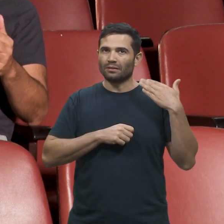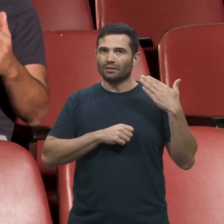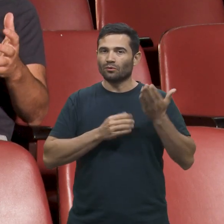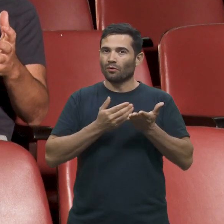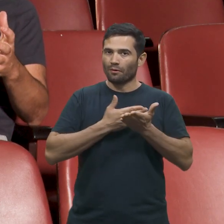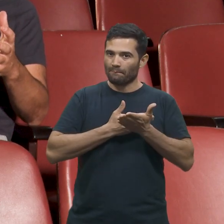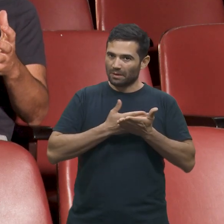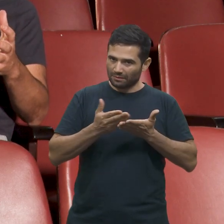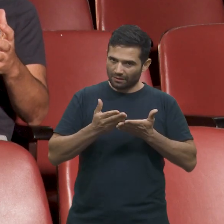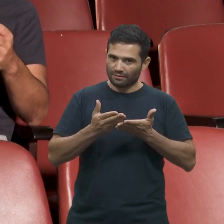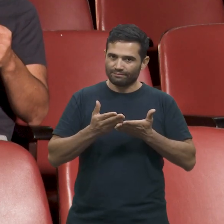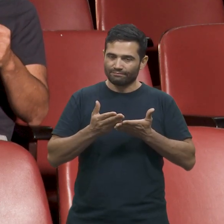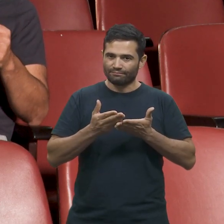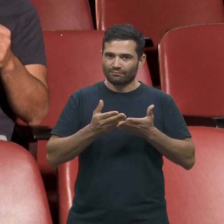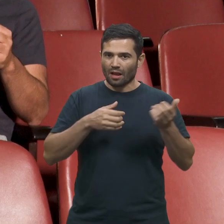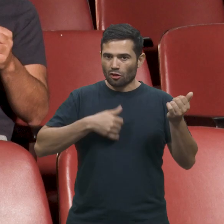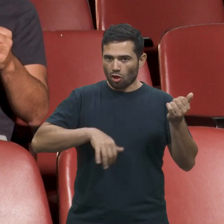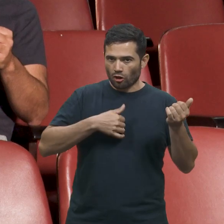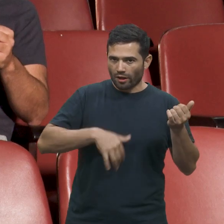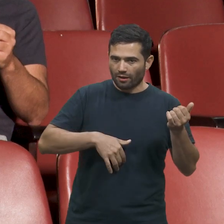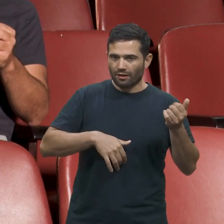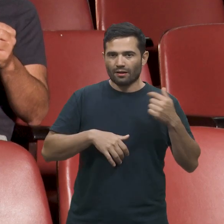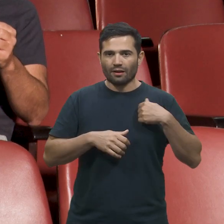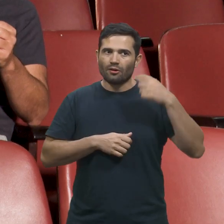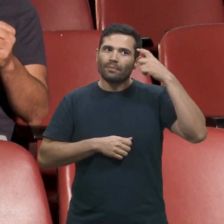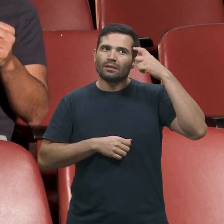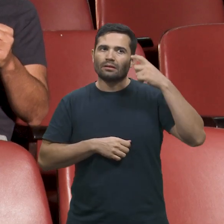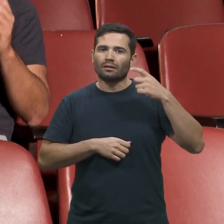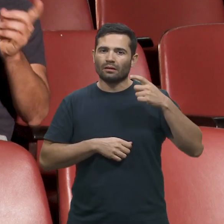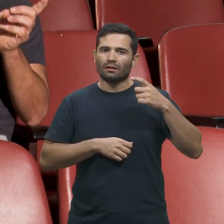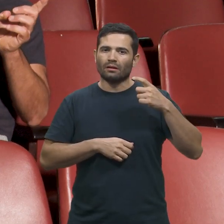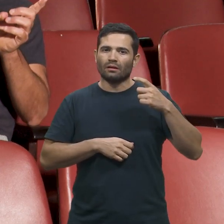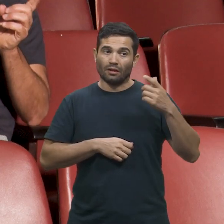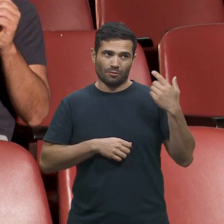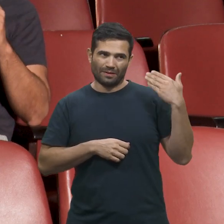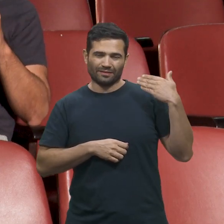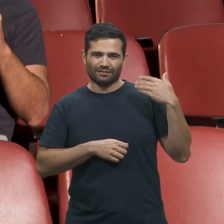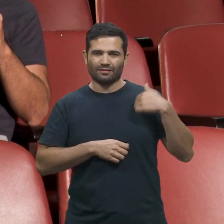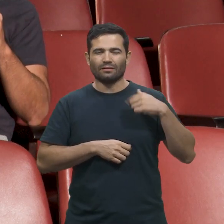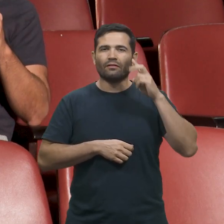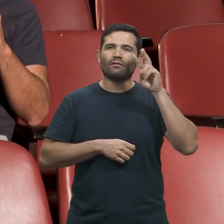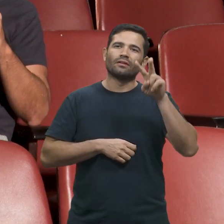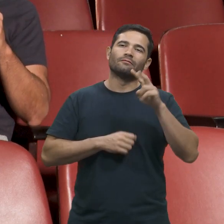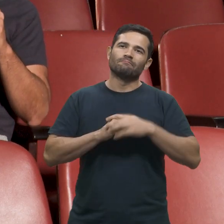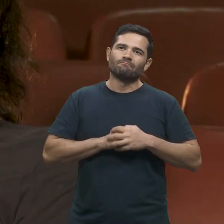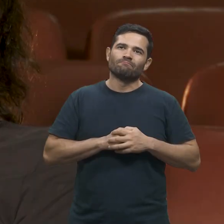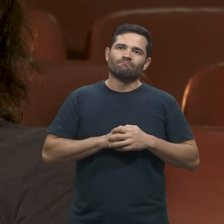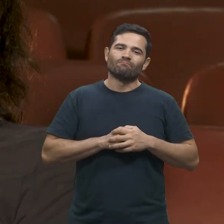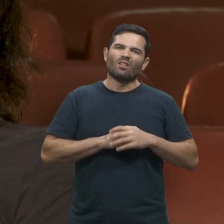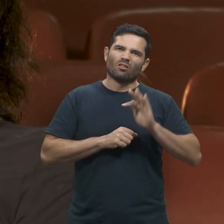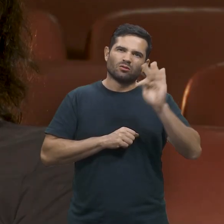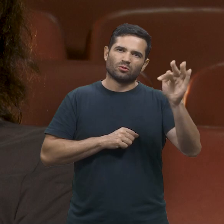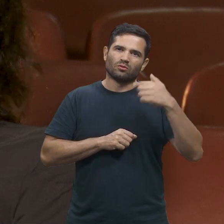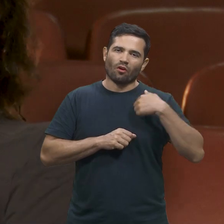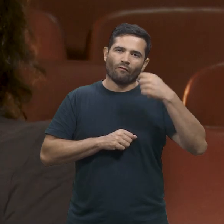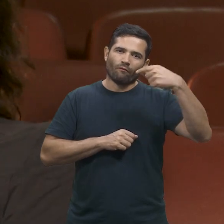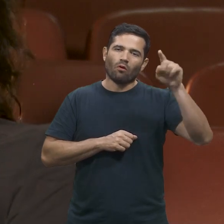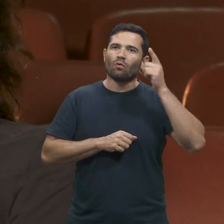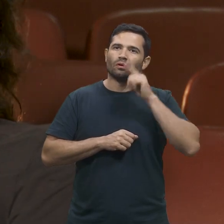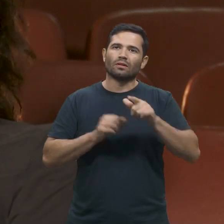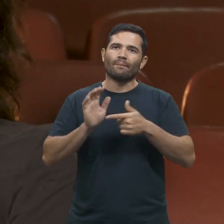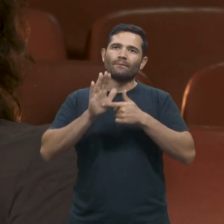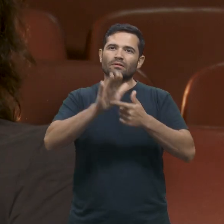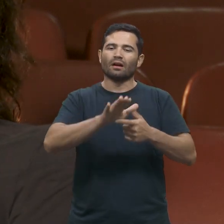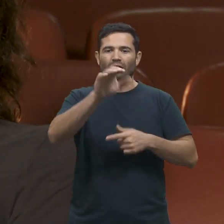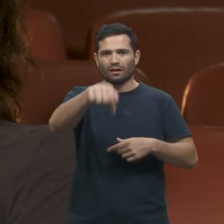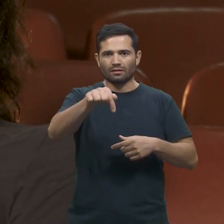eu comecei a tocar, e eu pensei, pô, um dia eu vou estar nesse palco, né? E várias vezes